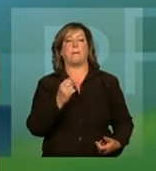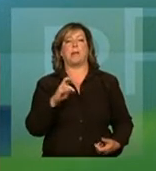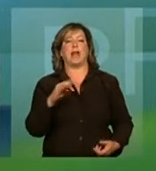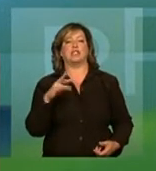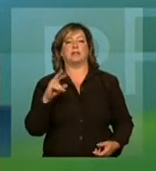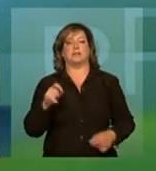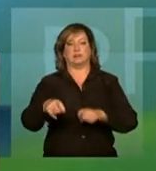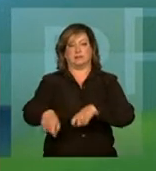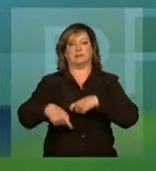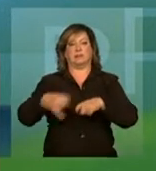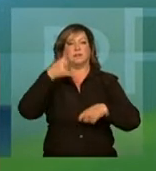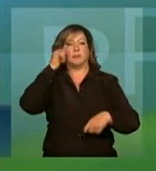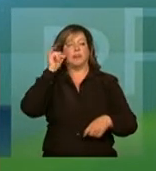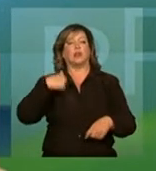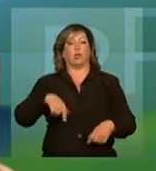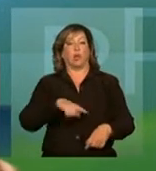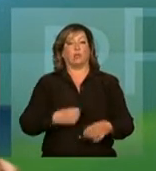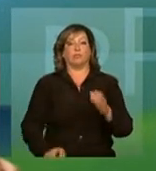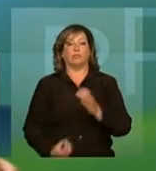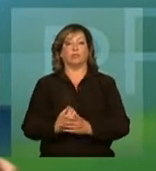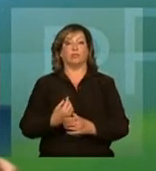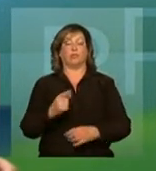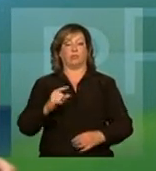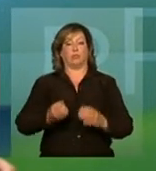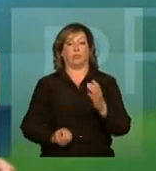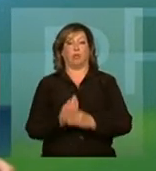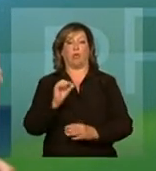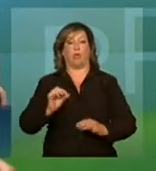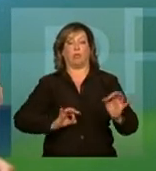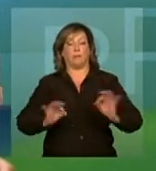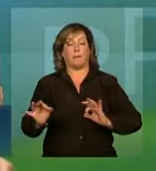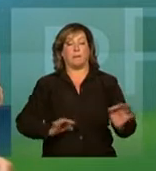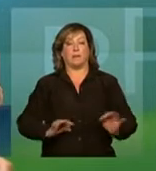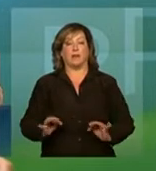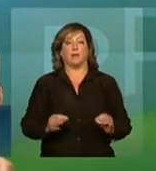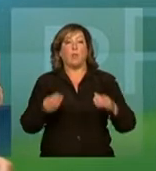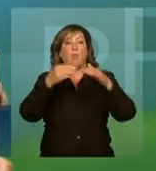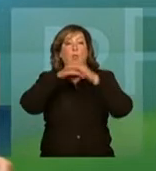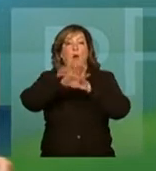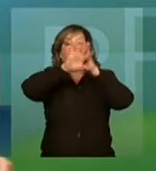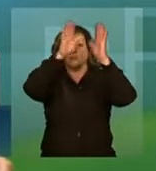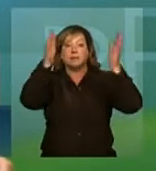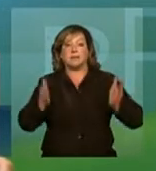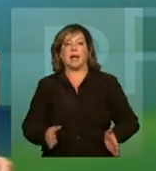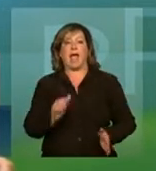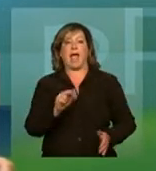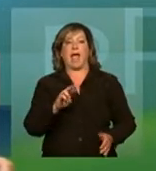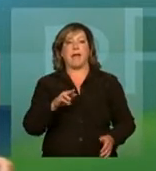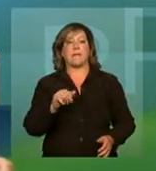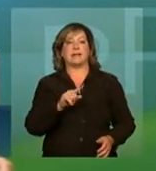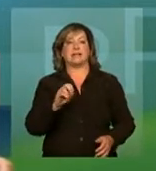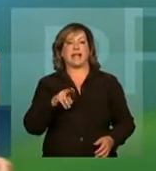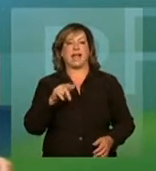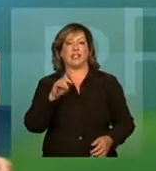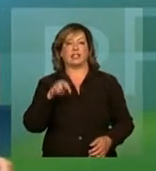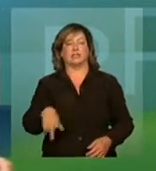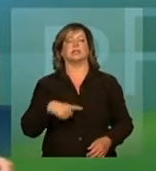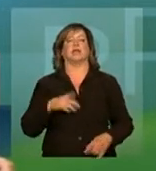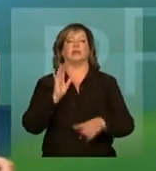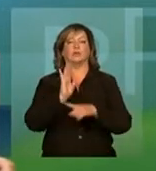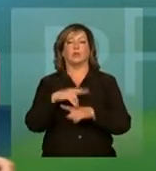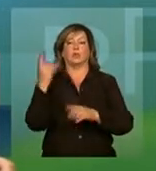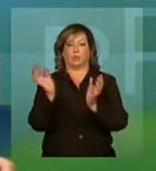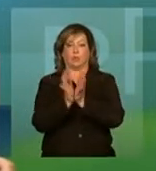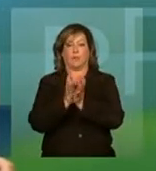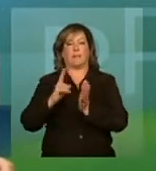agropecuárias. Lançamos um ousado plano de armazenagem, complementando nosso programa de logística, dando à iniciativa privada condições